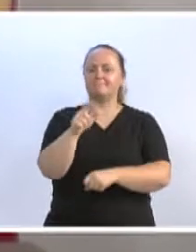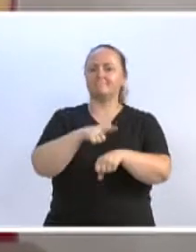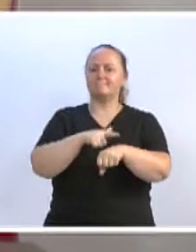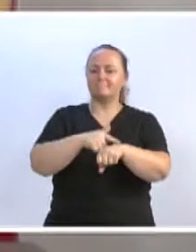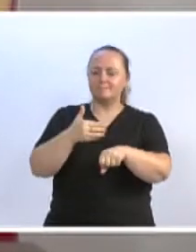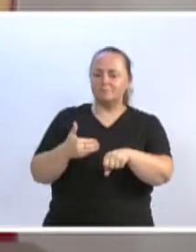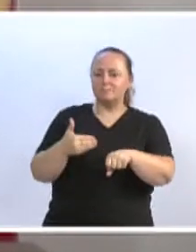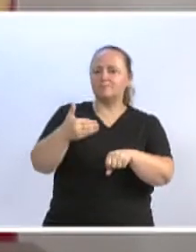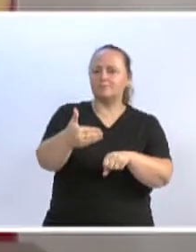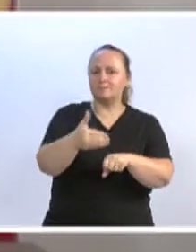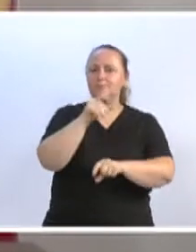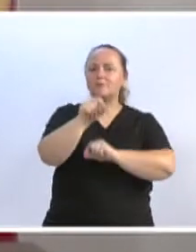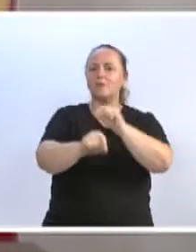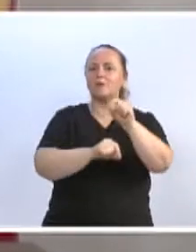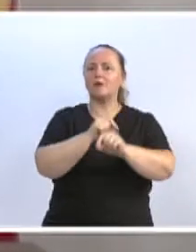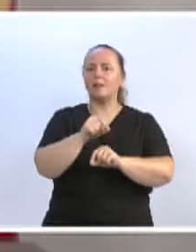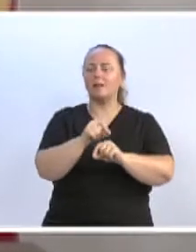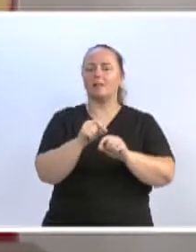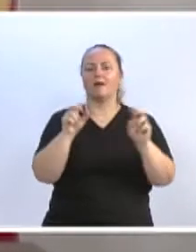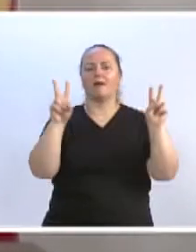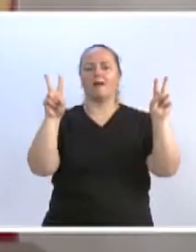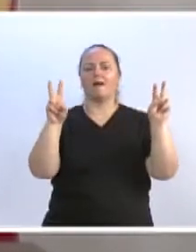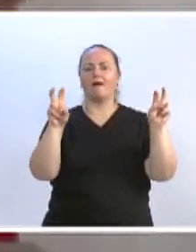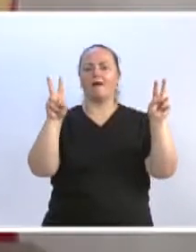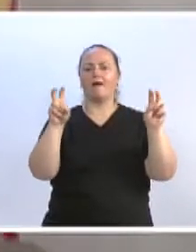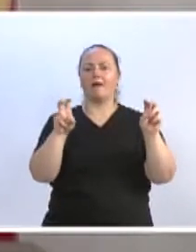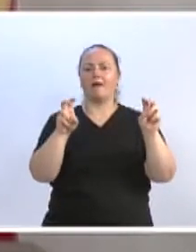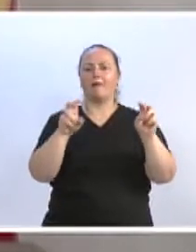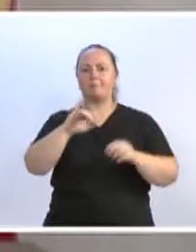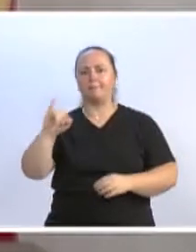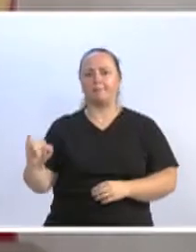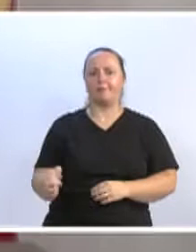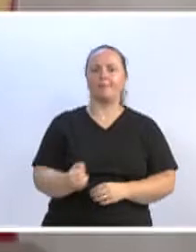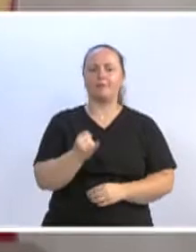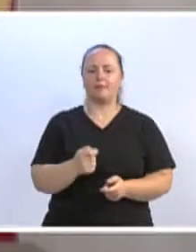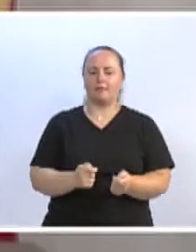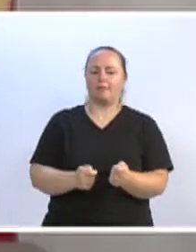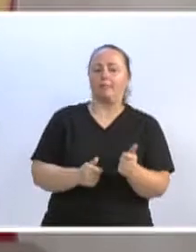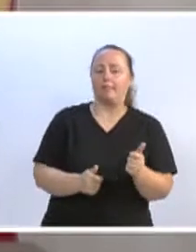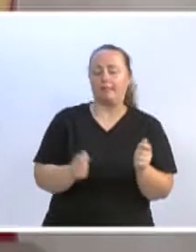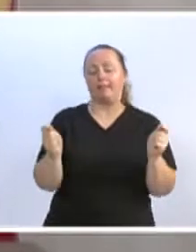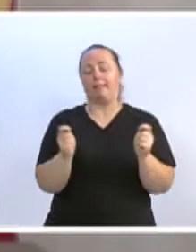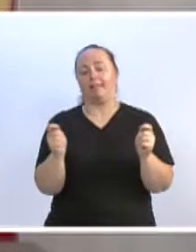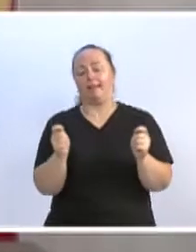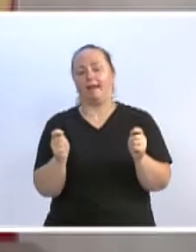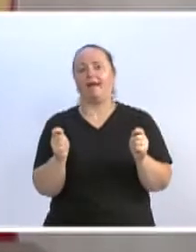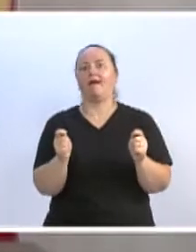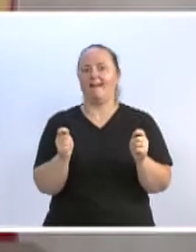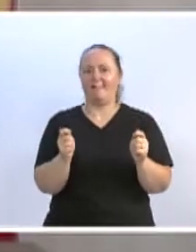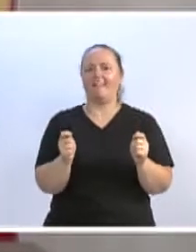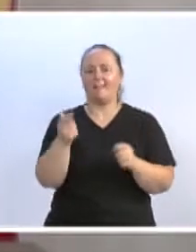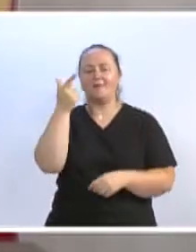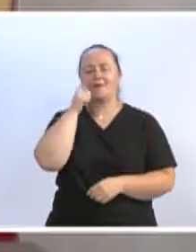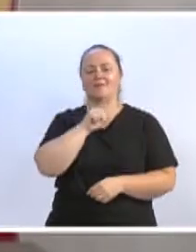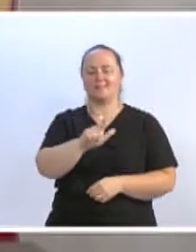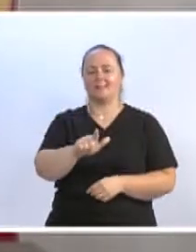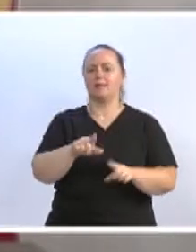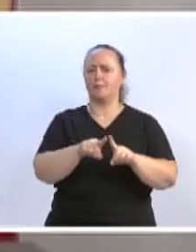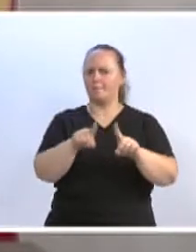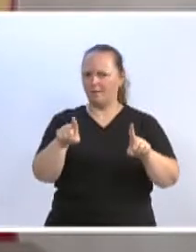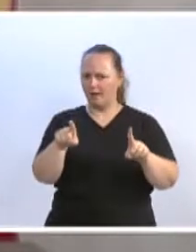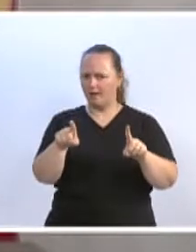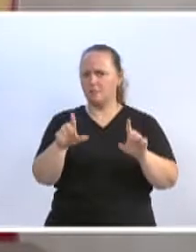em que a gente dá uma chance para Deus falar conosco através dela. Agora, isso não significa dizer que nós